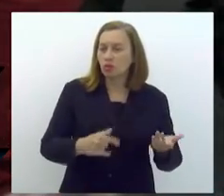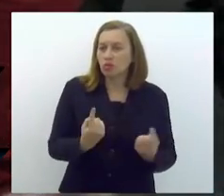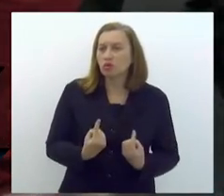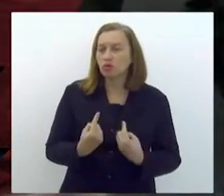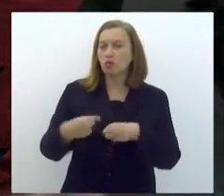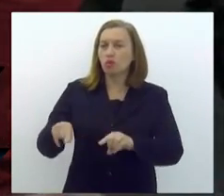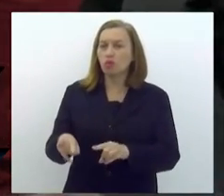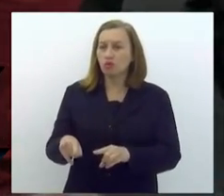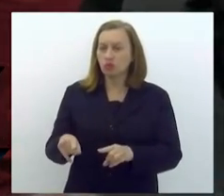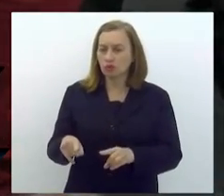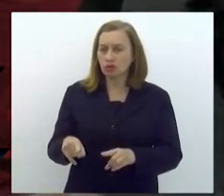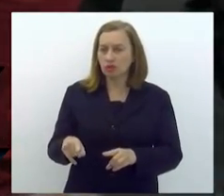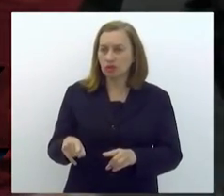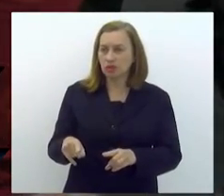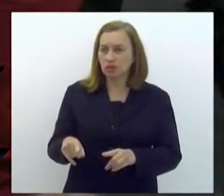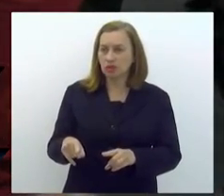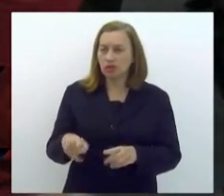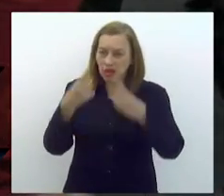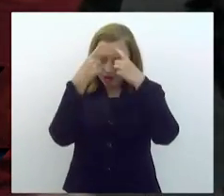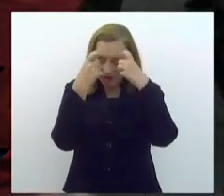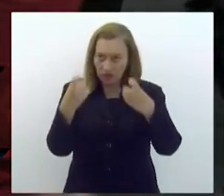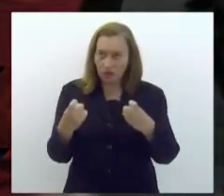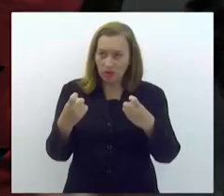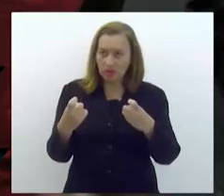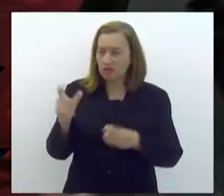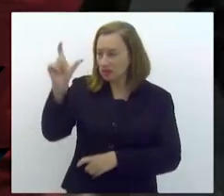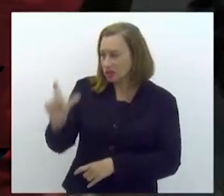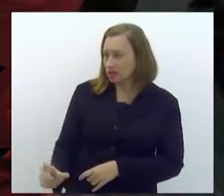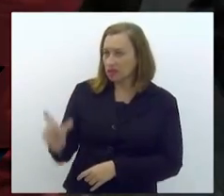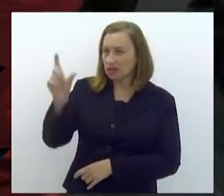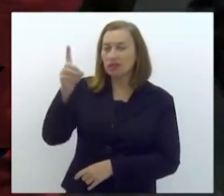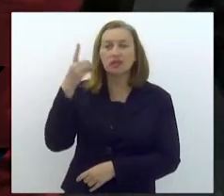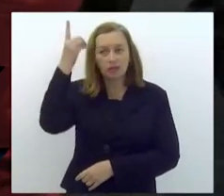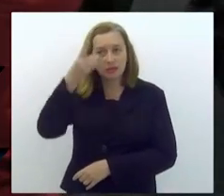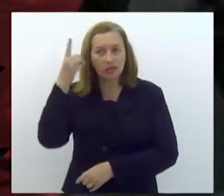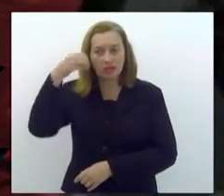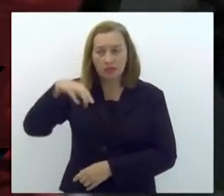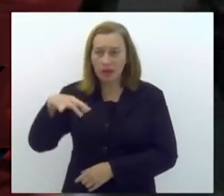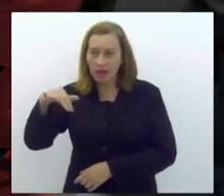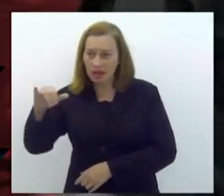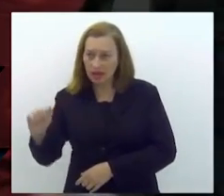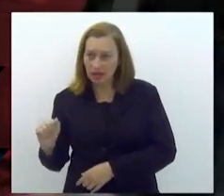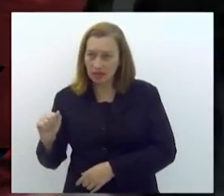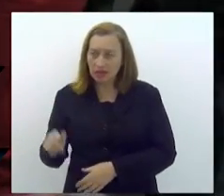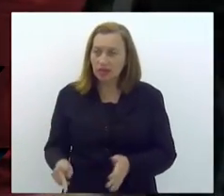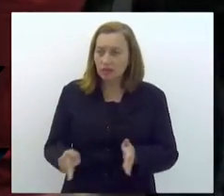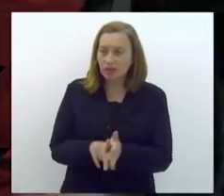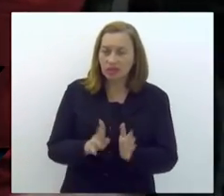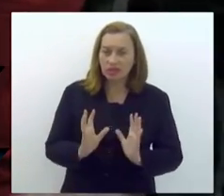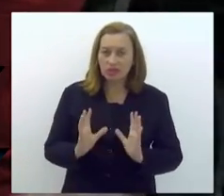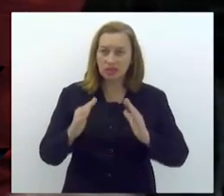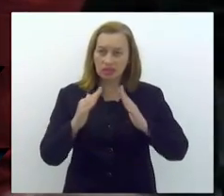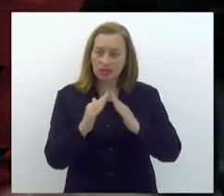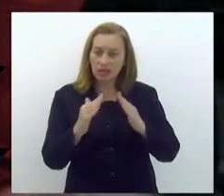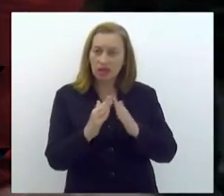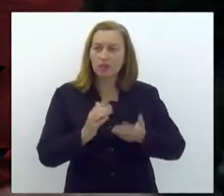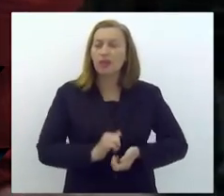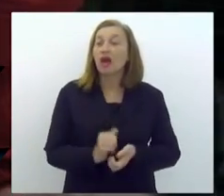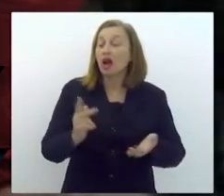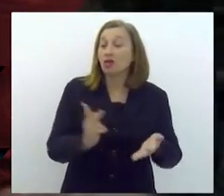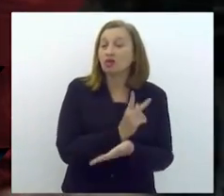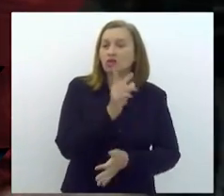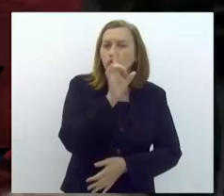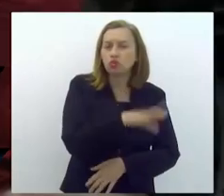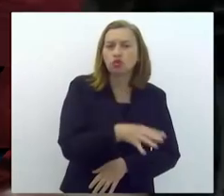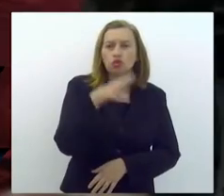diante do ataque brutal direcionado a deputada Marina do MST membro desta casa o episódio ocorrido